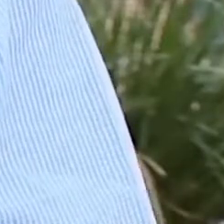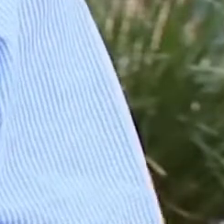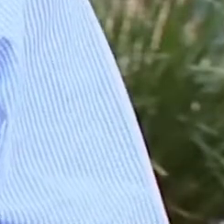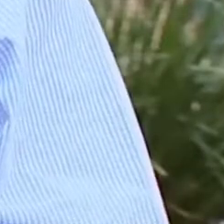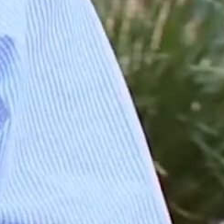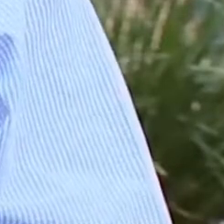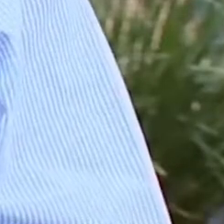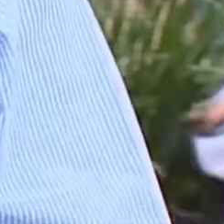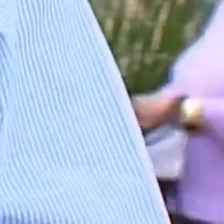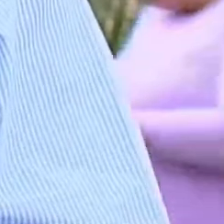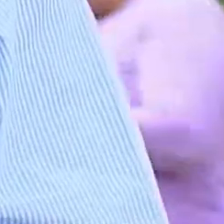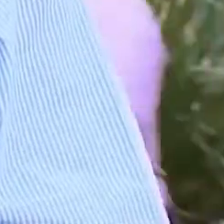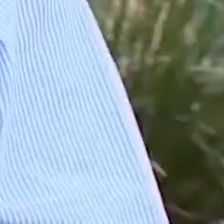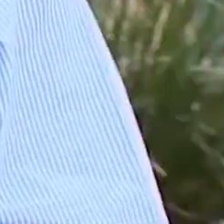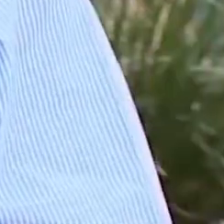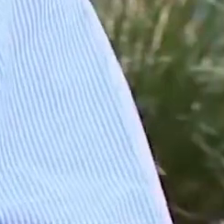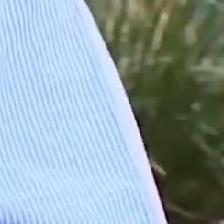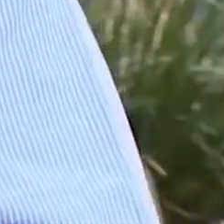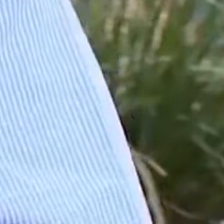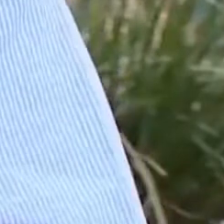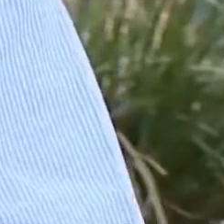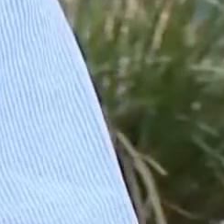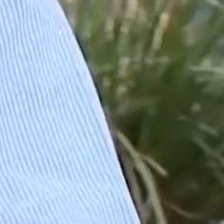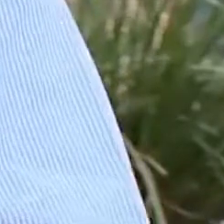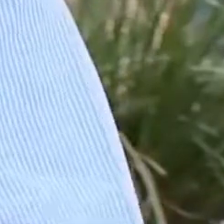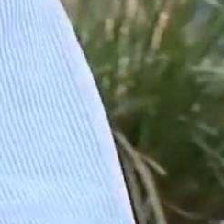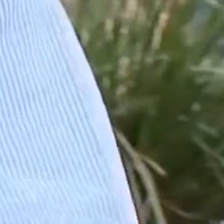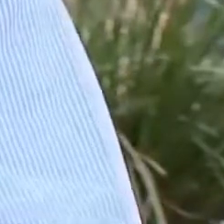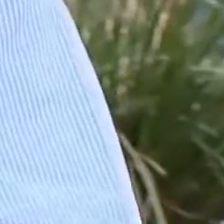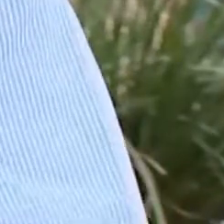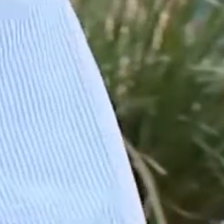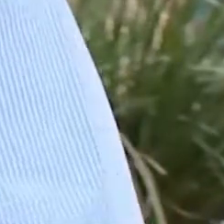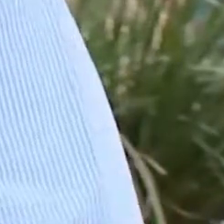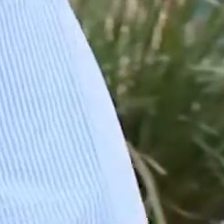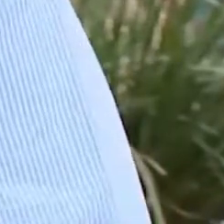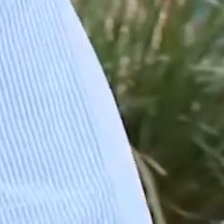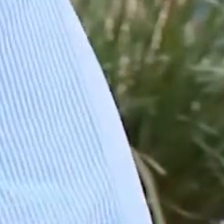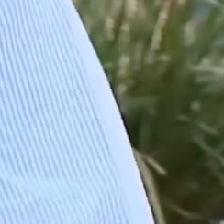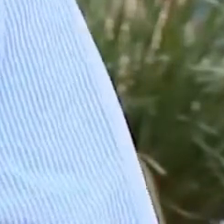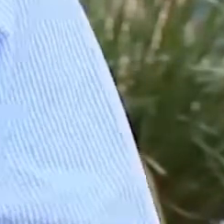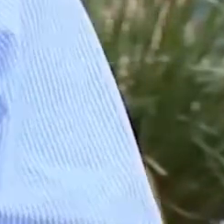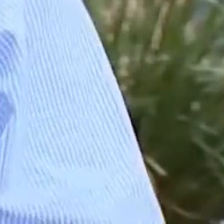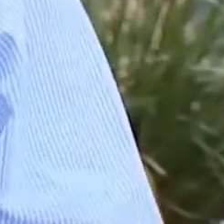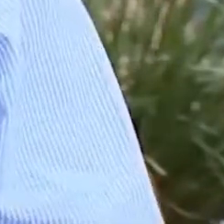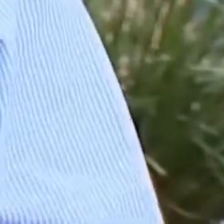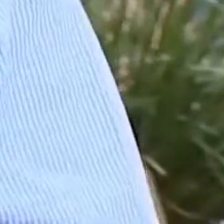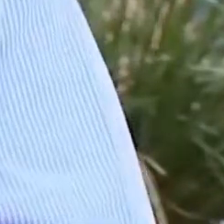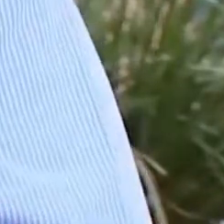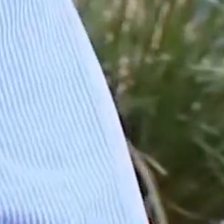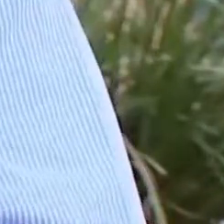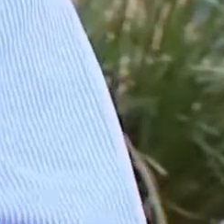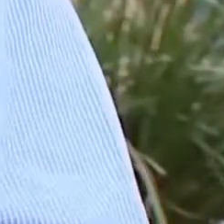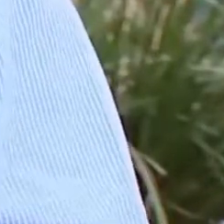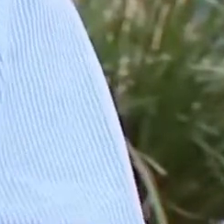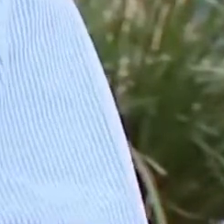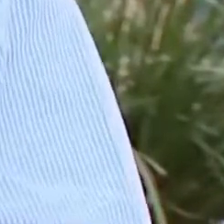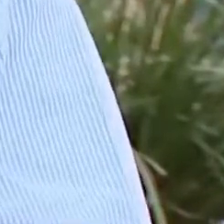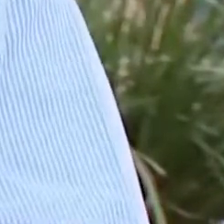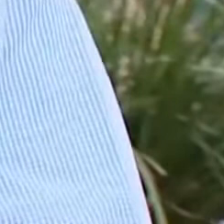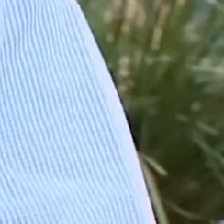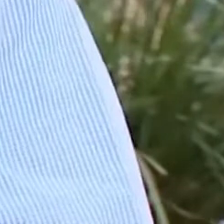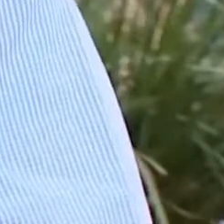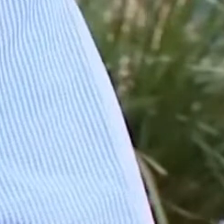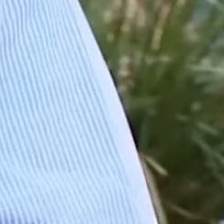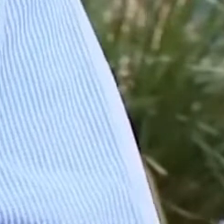solicitados porque de final de semana, considerando assim sexta, sábado e domingo, tem uma média aqui de 200,